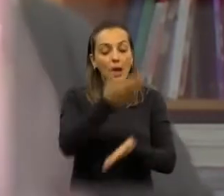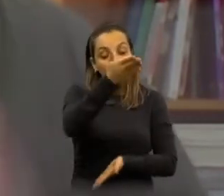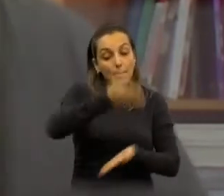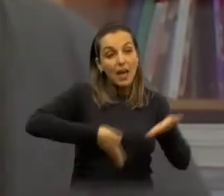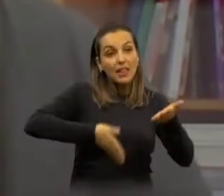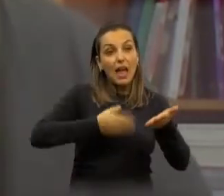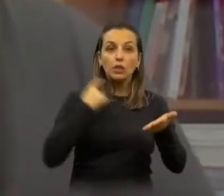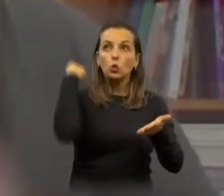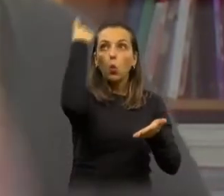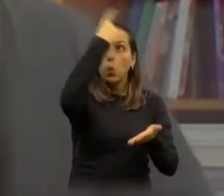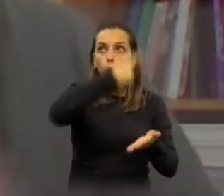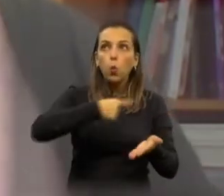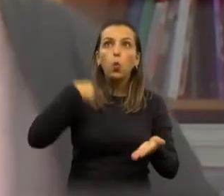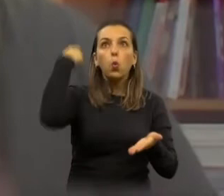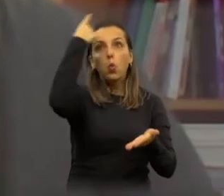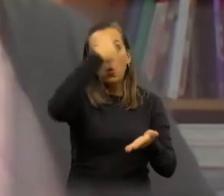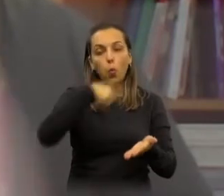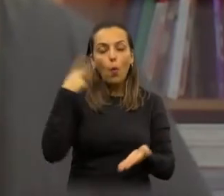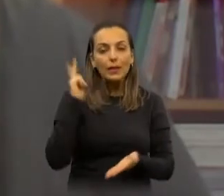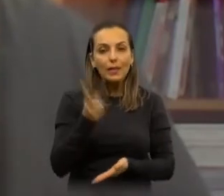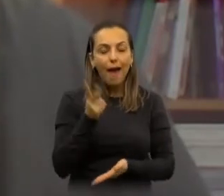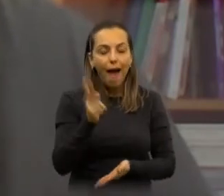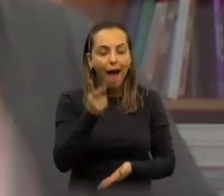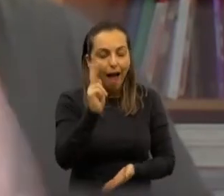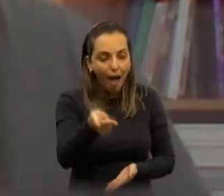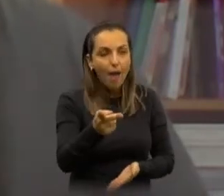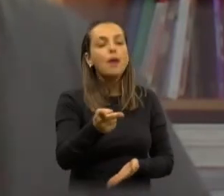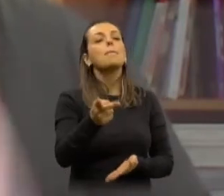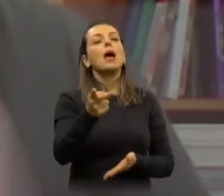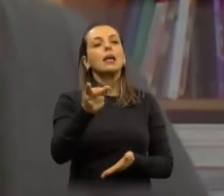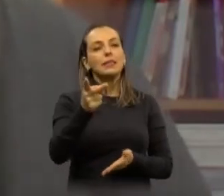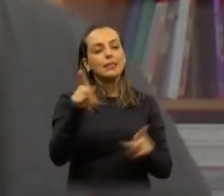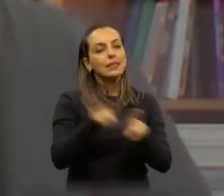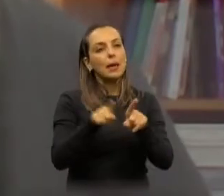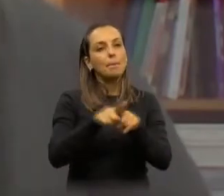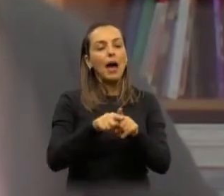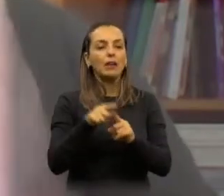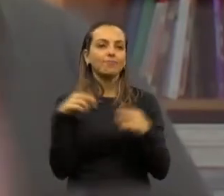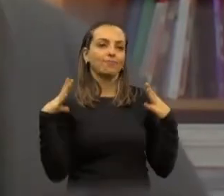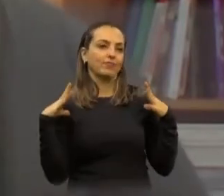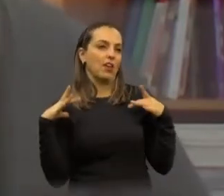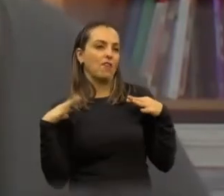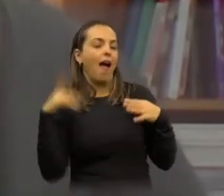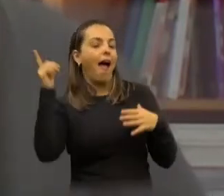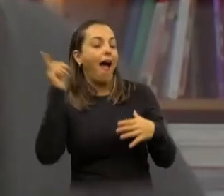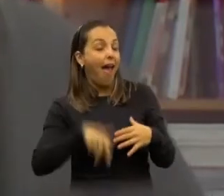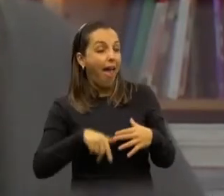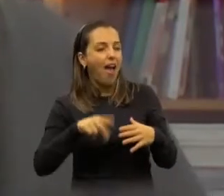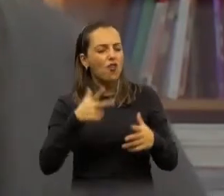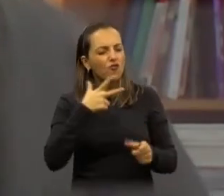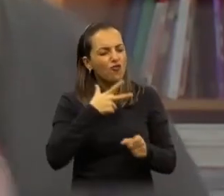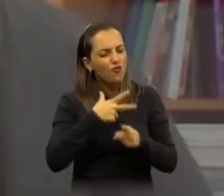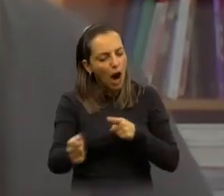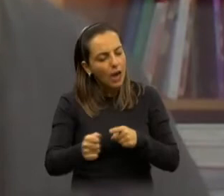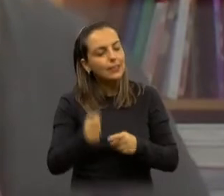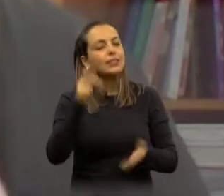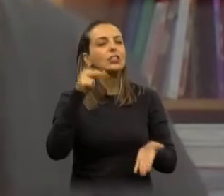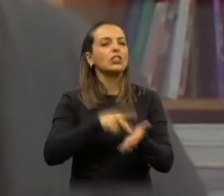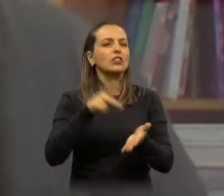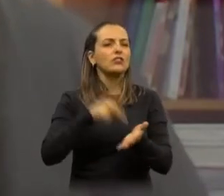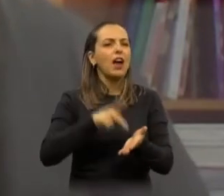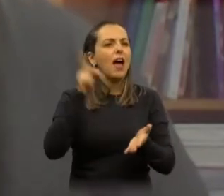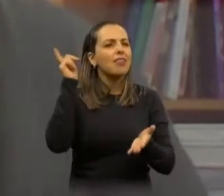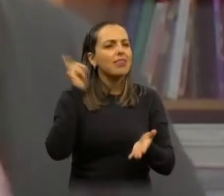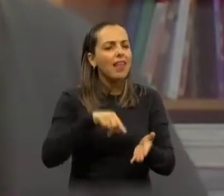as 24 horas, todos os dias da semana, incluindo feriado. Isso é uma grande vitória. É uma agenda do